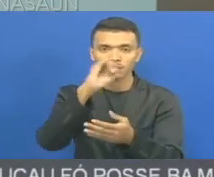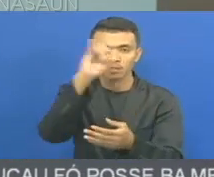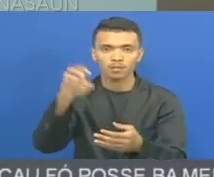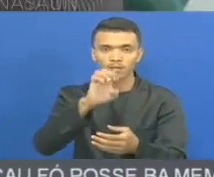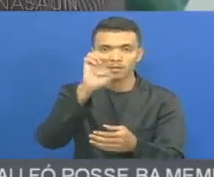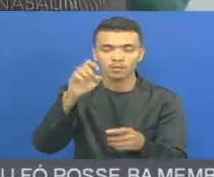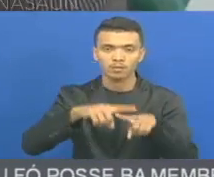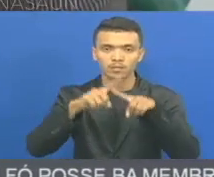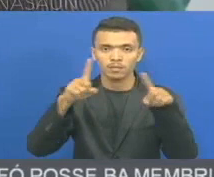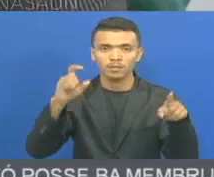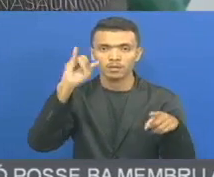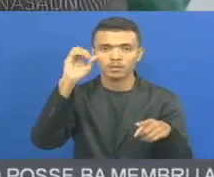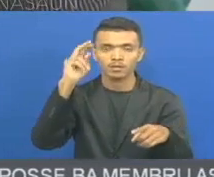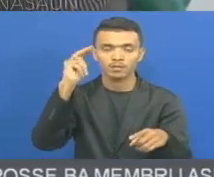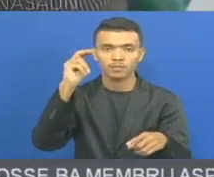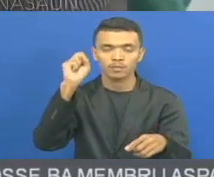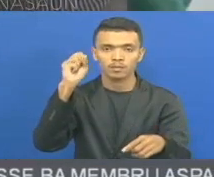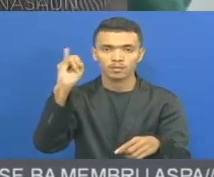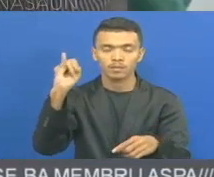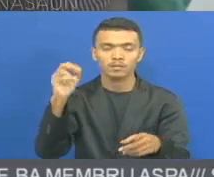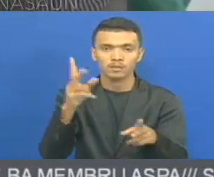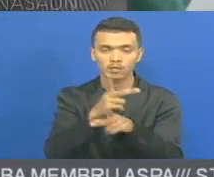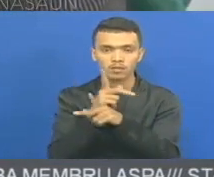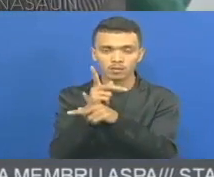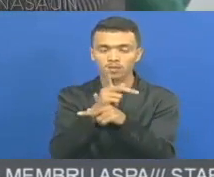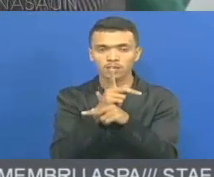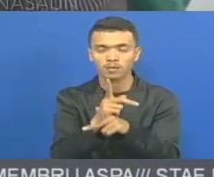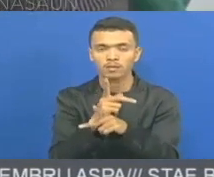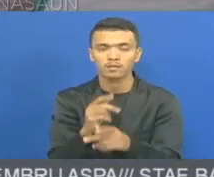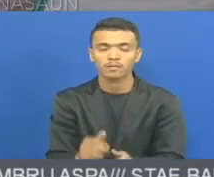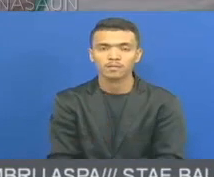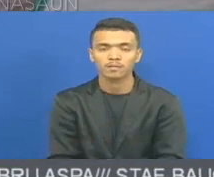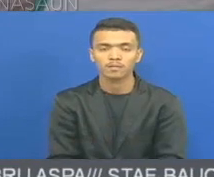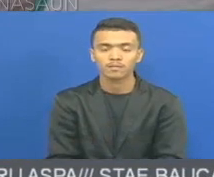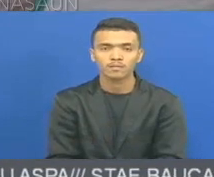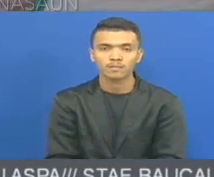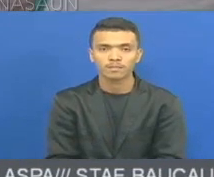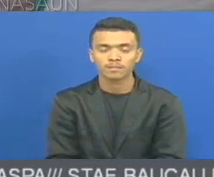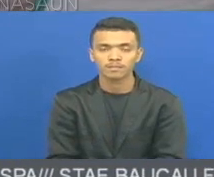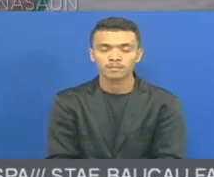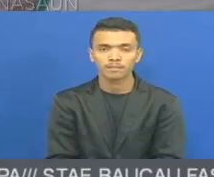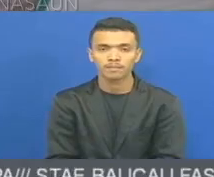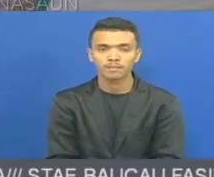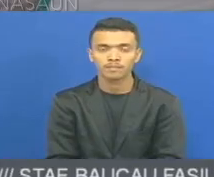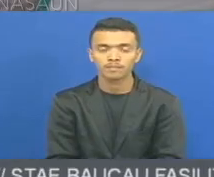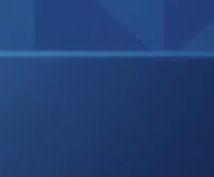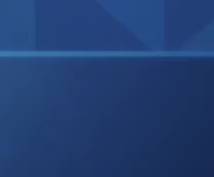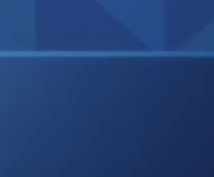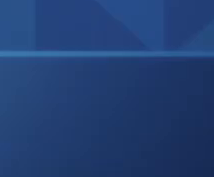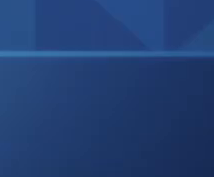bem Instituto Público Segurança Social Macazere. Rússia Fronteira Bobonaru, Humberto dos Santos, RTTL.